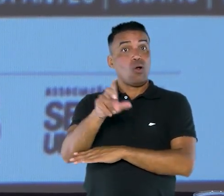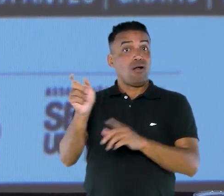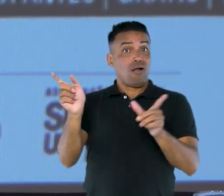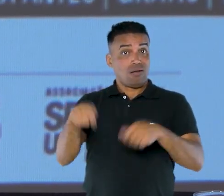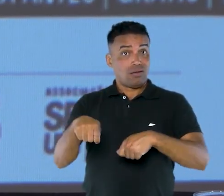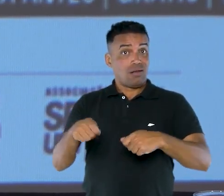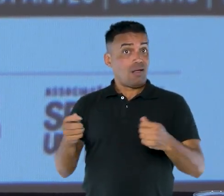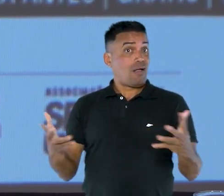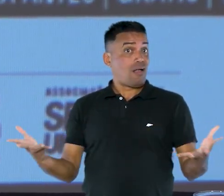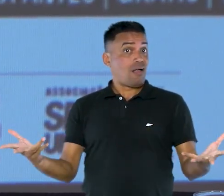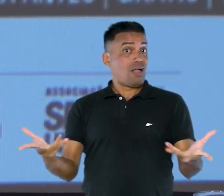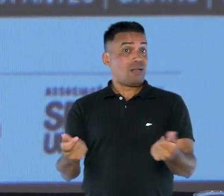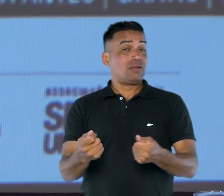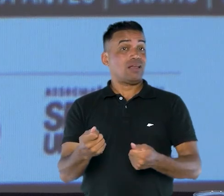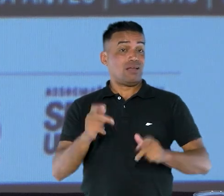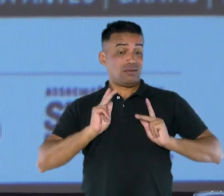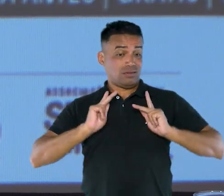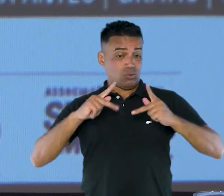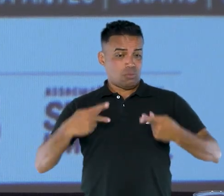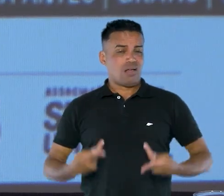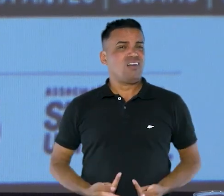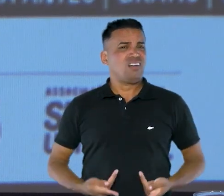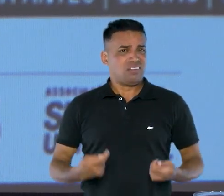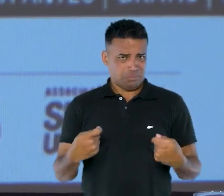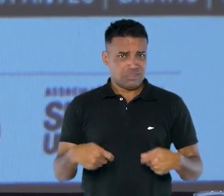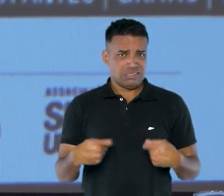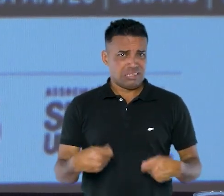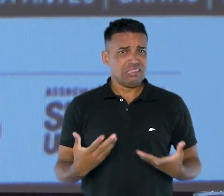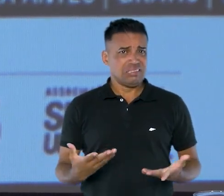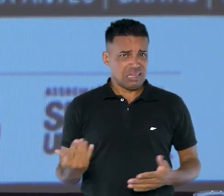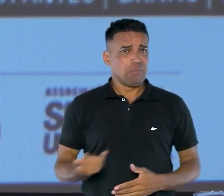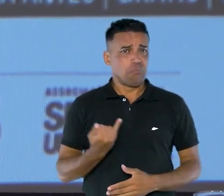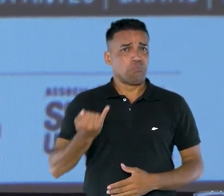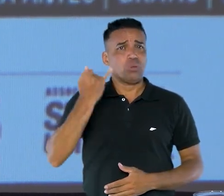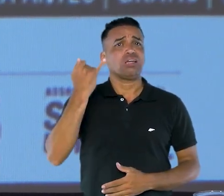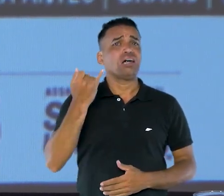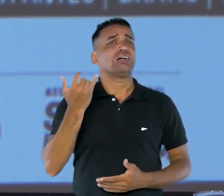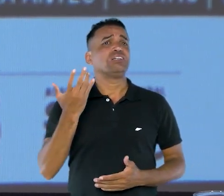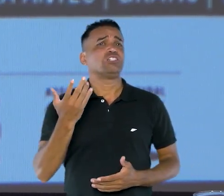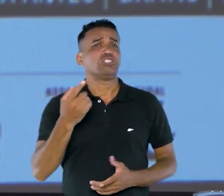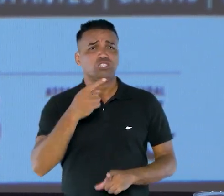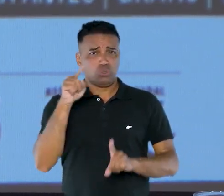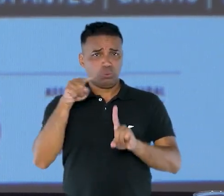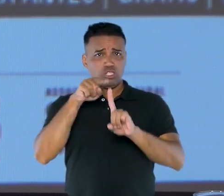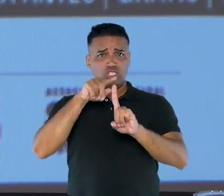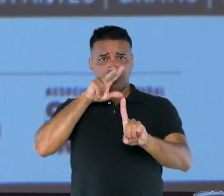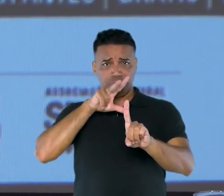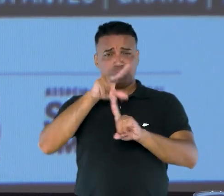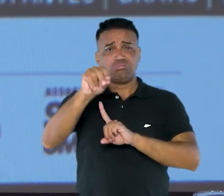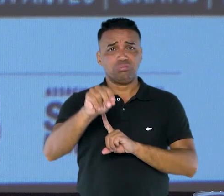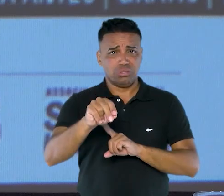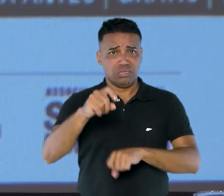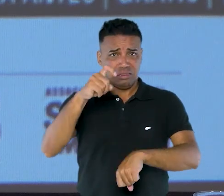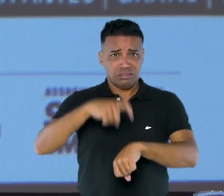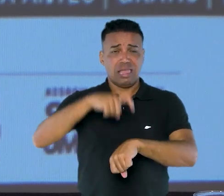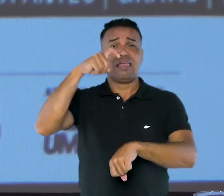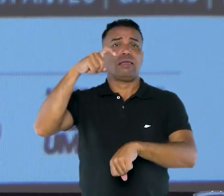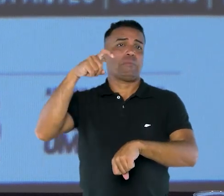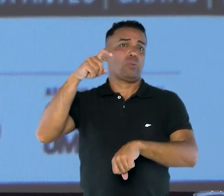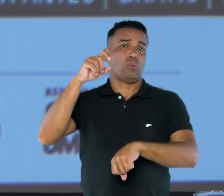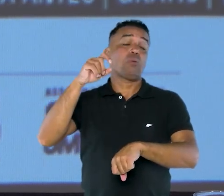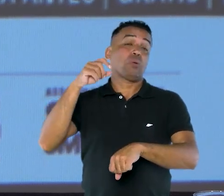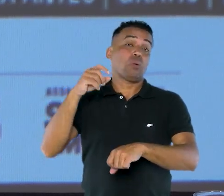capacidades humanas. E aí eu me pergunto, a gente precisa ir para lá? É tão importante assim? Precisa chegar nesse nível? A gente precisa colocar tempo